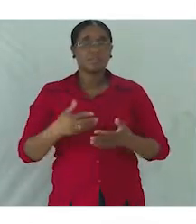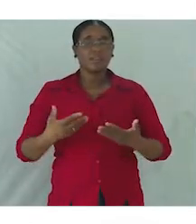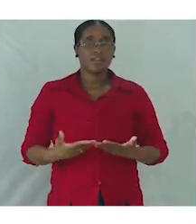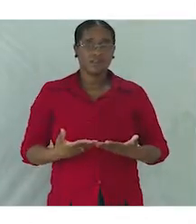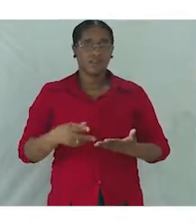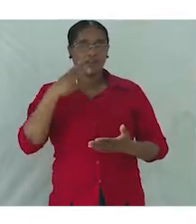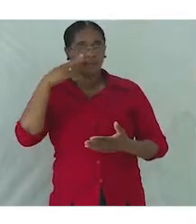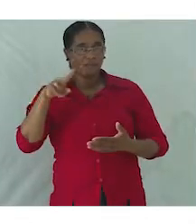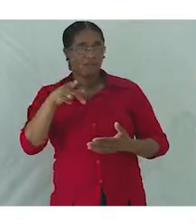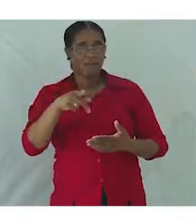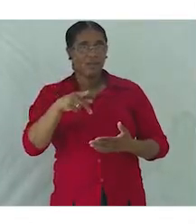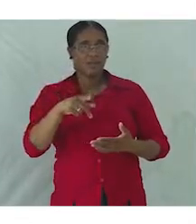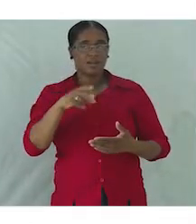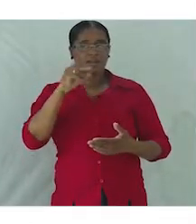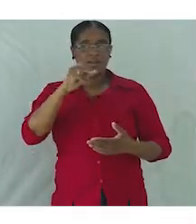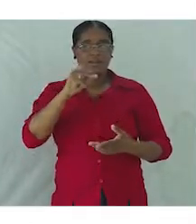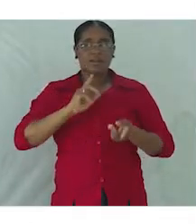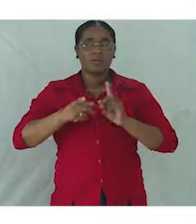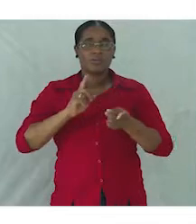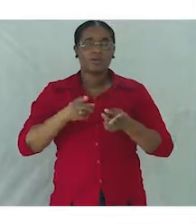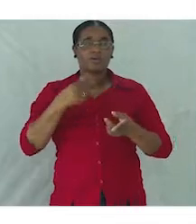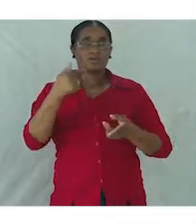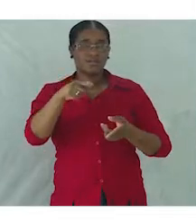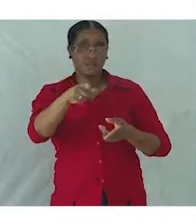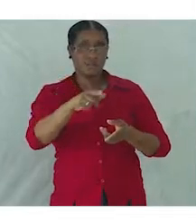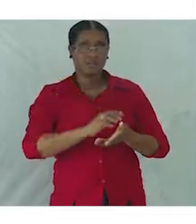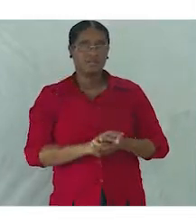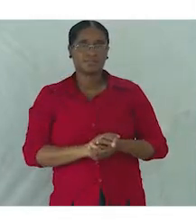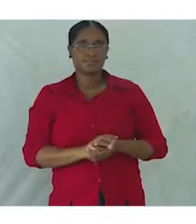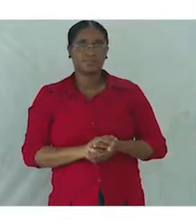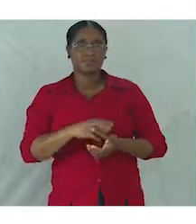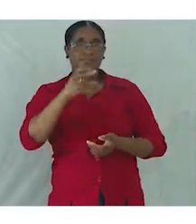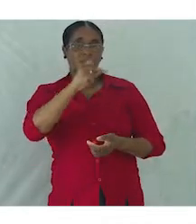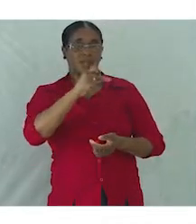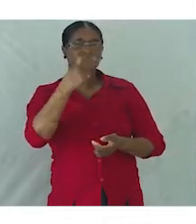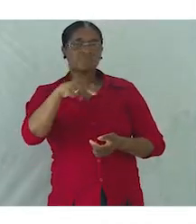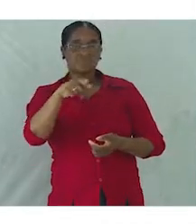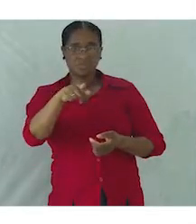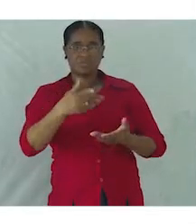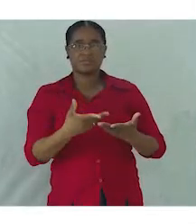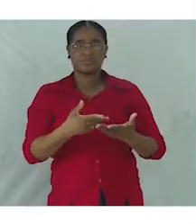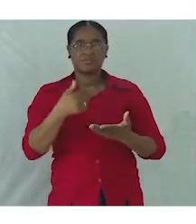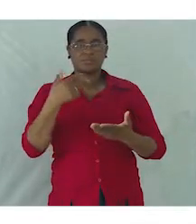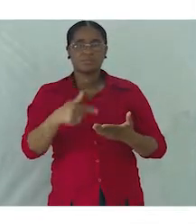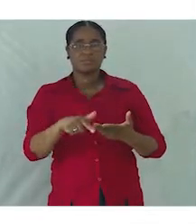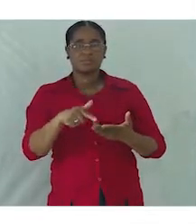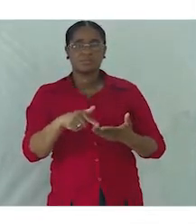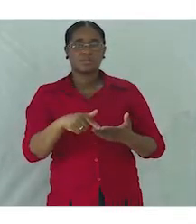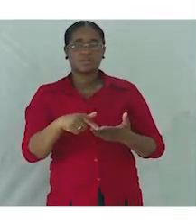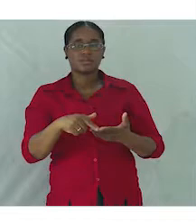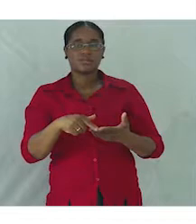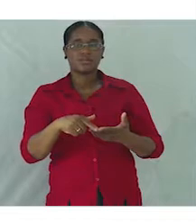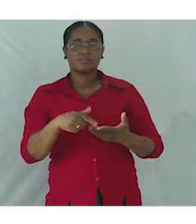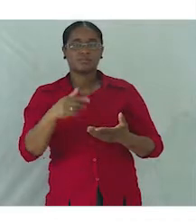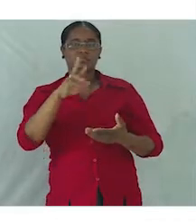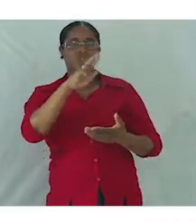Então, reparem, a linha A, o que é que diz? Na linha A temos o seguinte, temos x ao